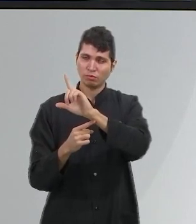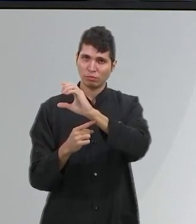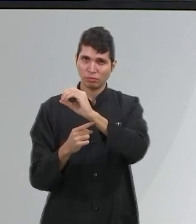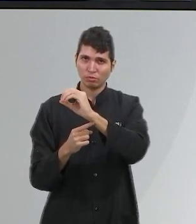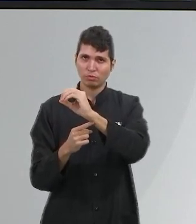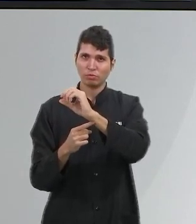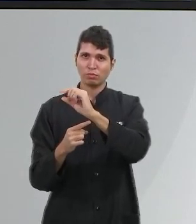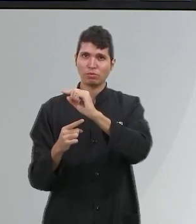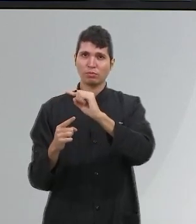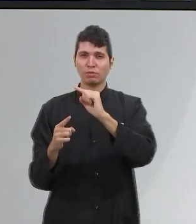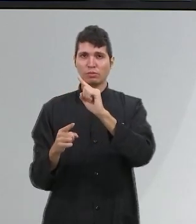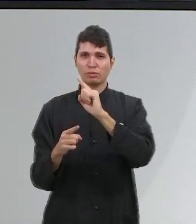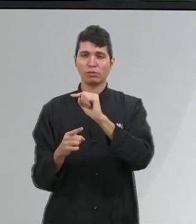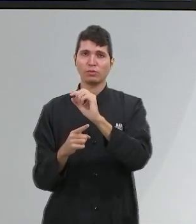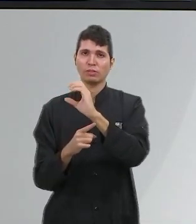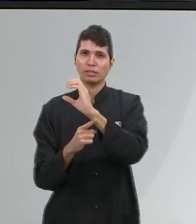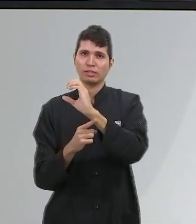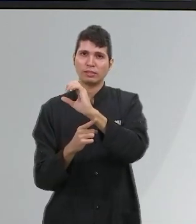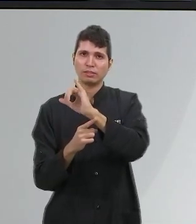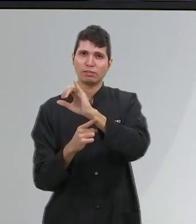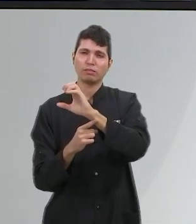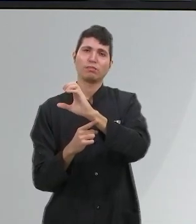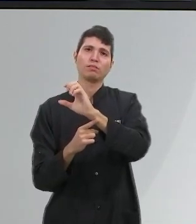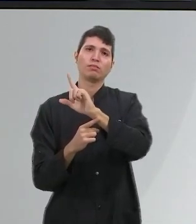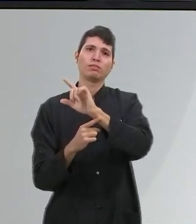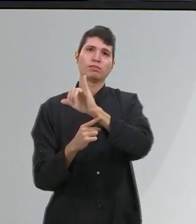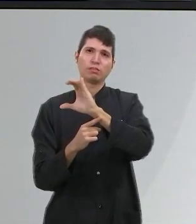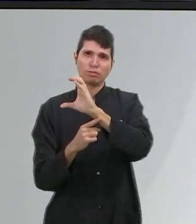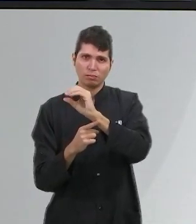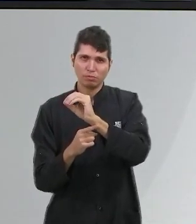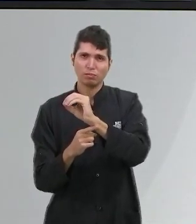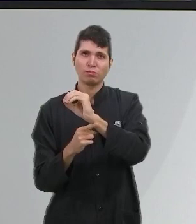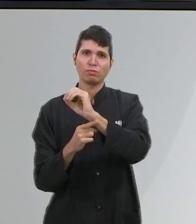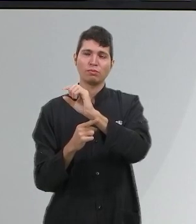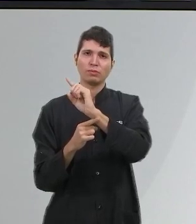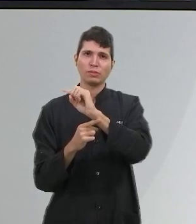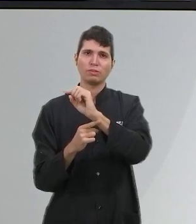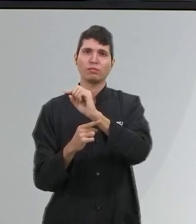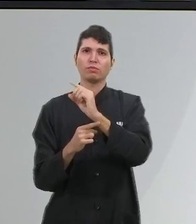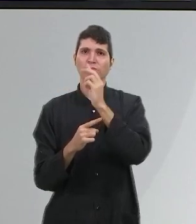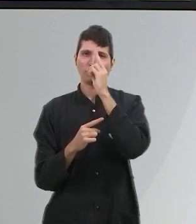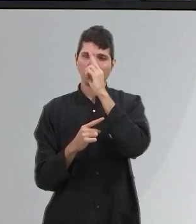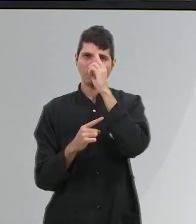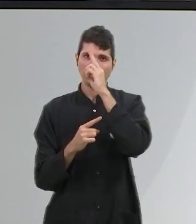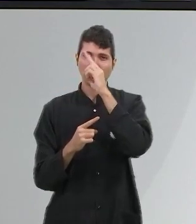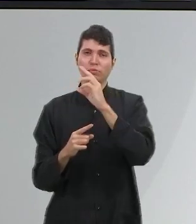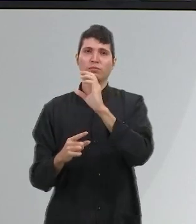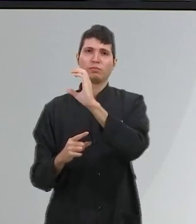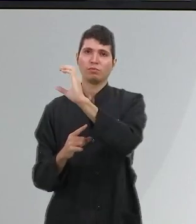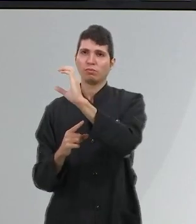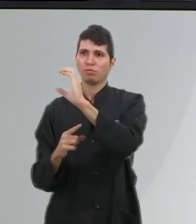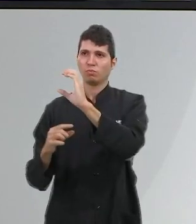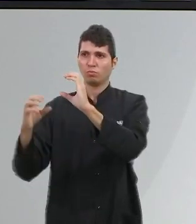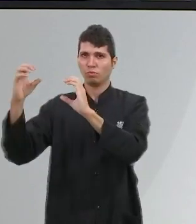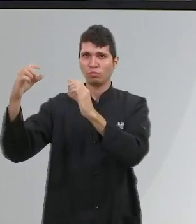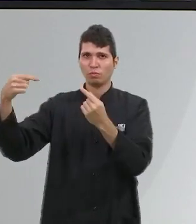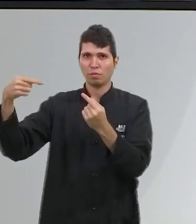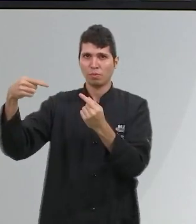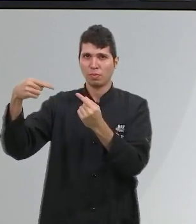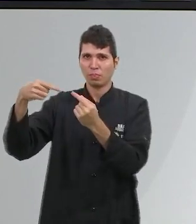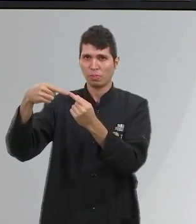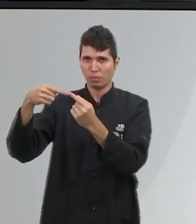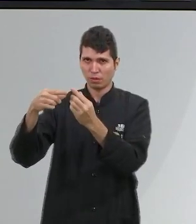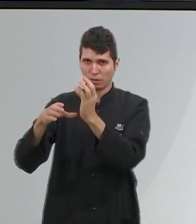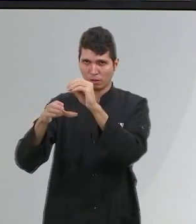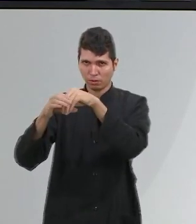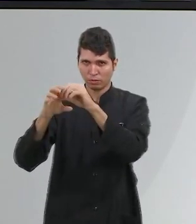cíclica. Então, ouvir o termo cíclico, lembre aí que os carbonos eles vão se unir, tá, na